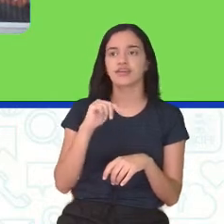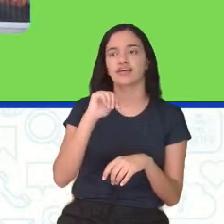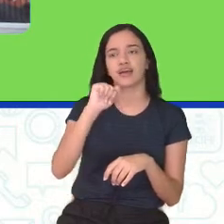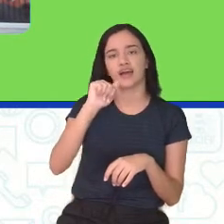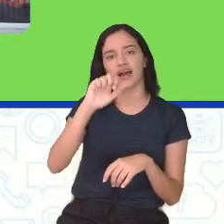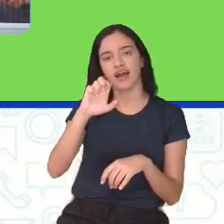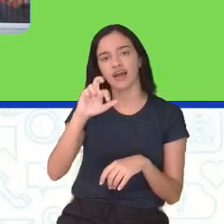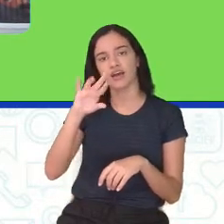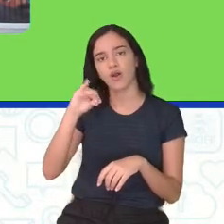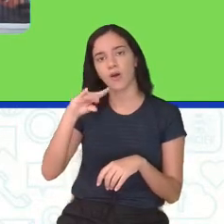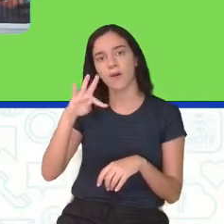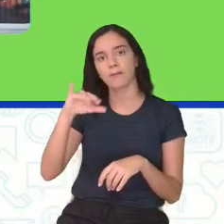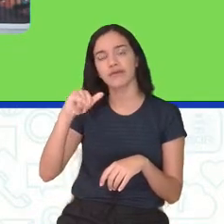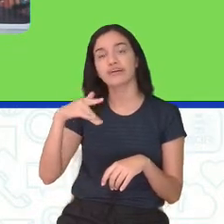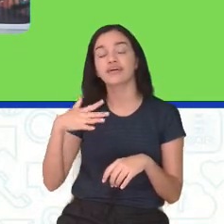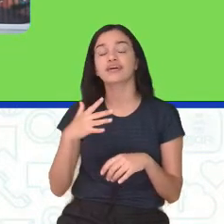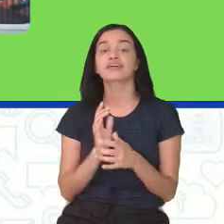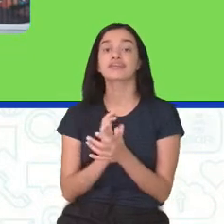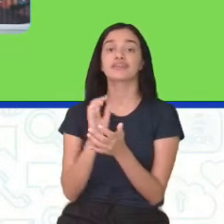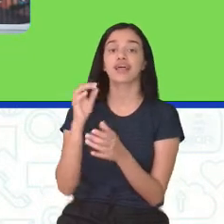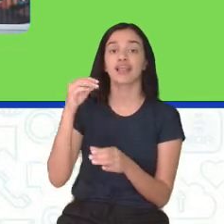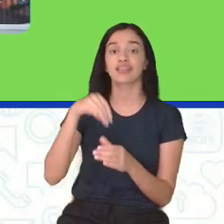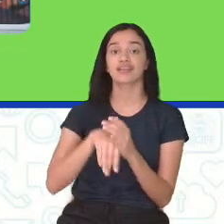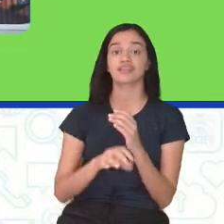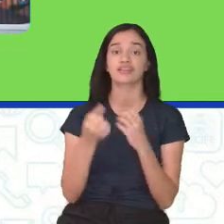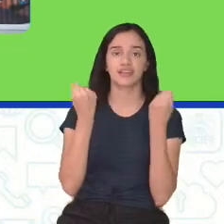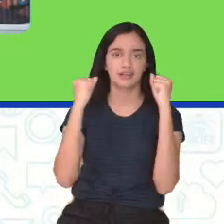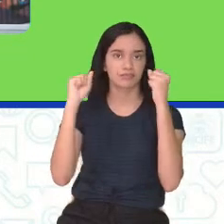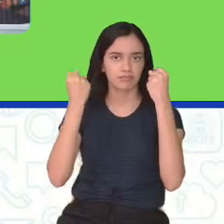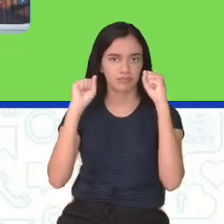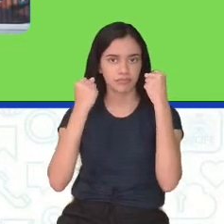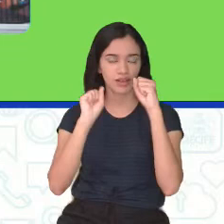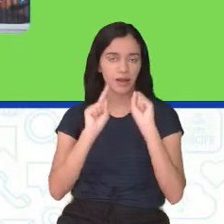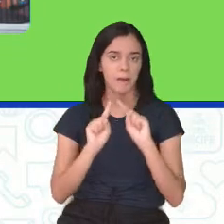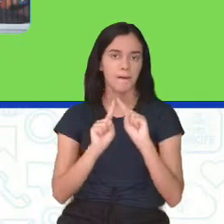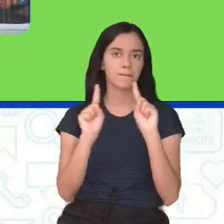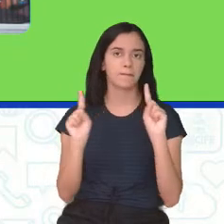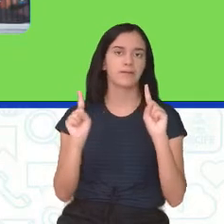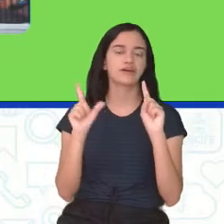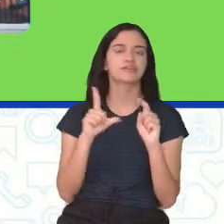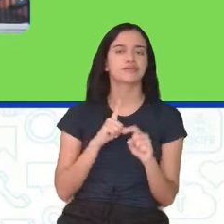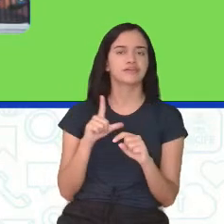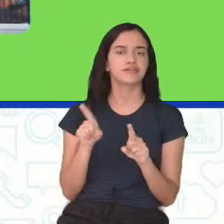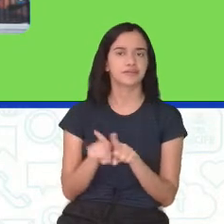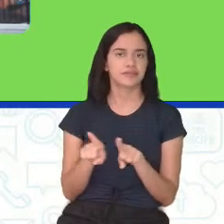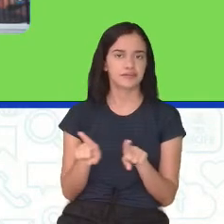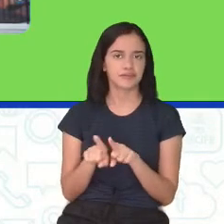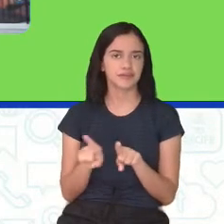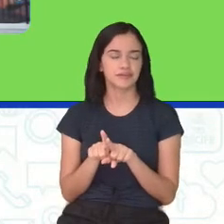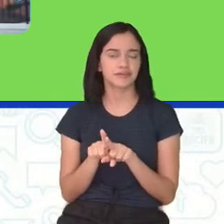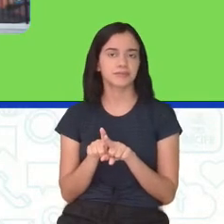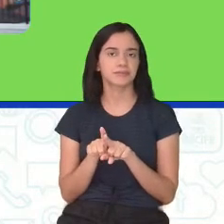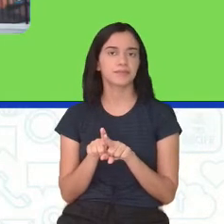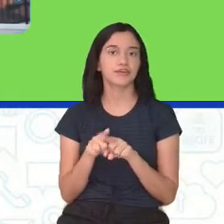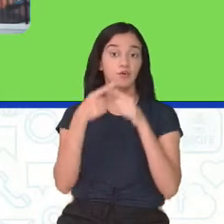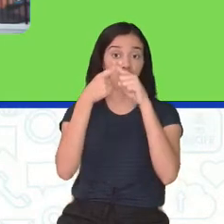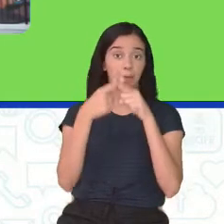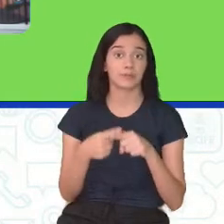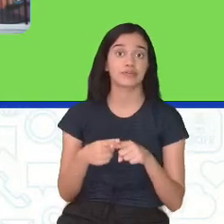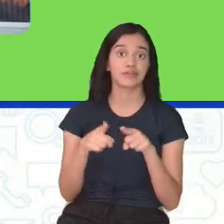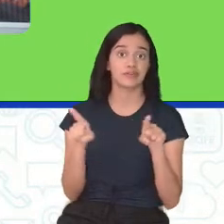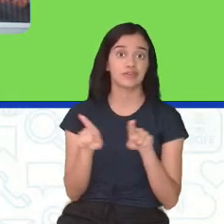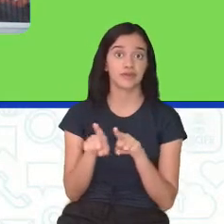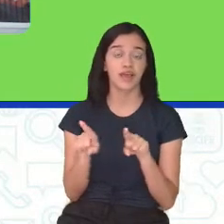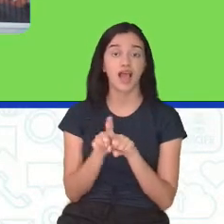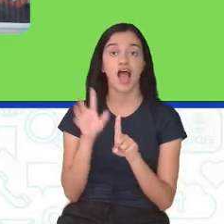que está muito presente dentro da academia, mas ela também tem uma parte competitiva. A